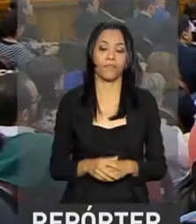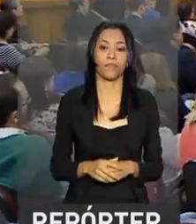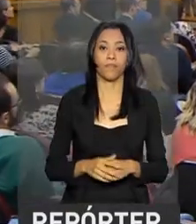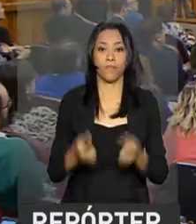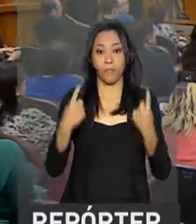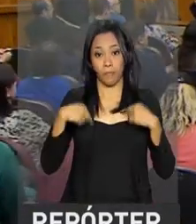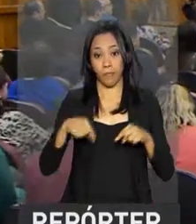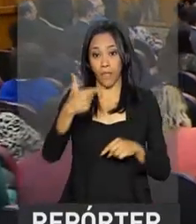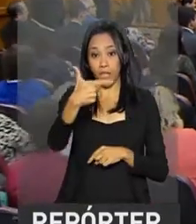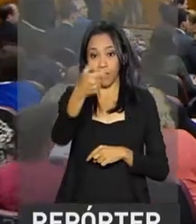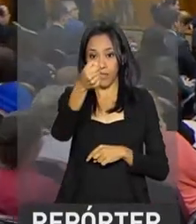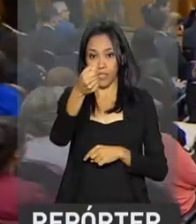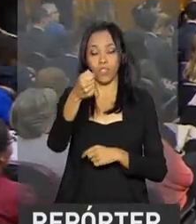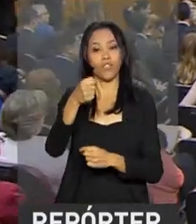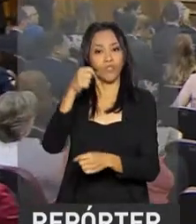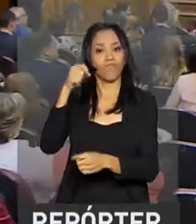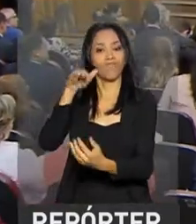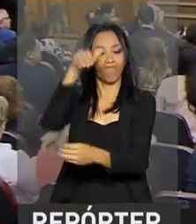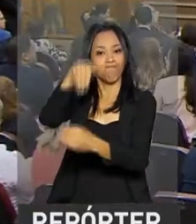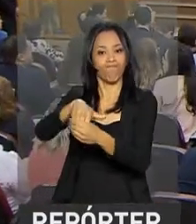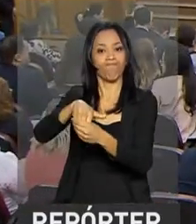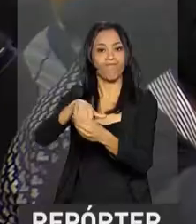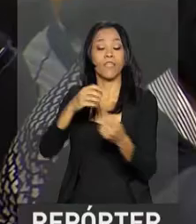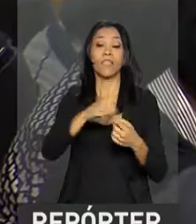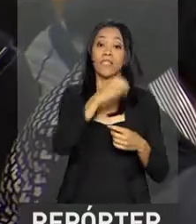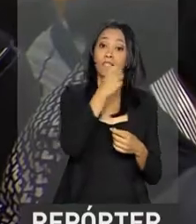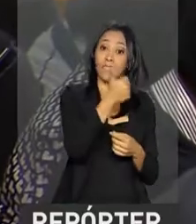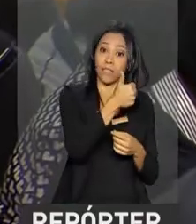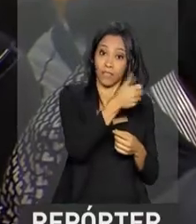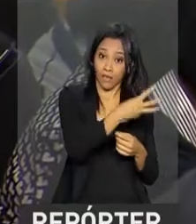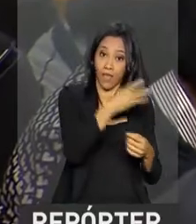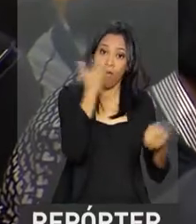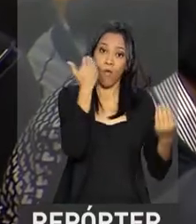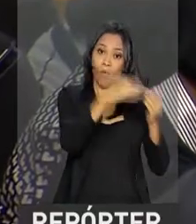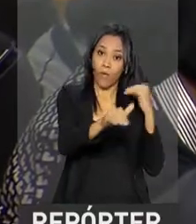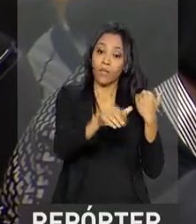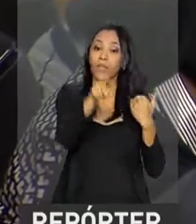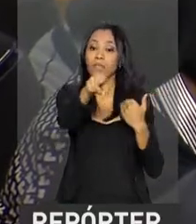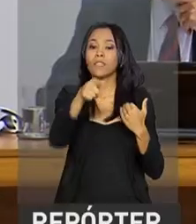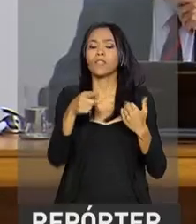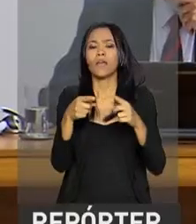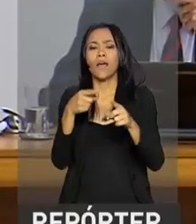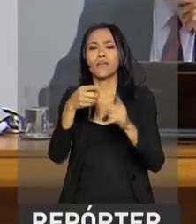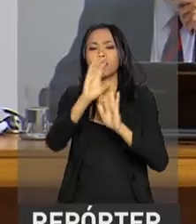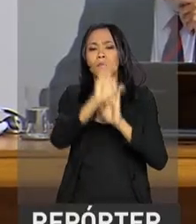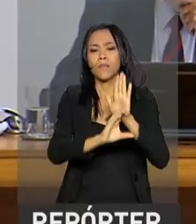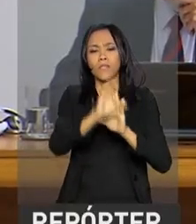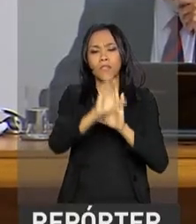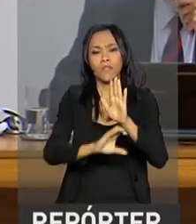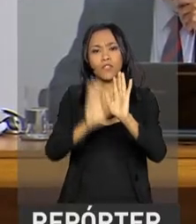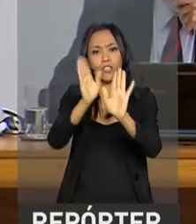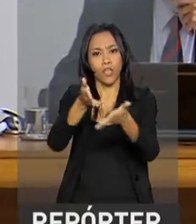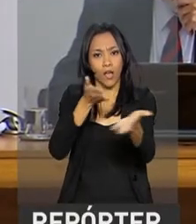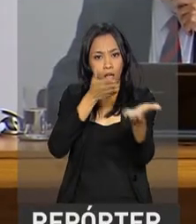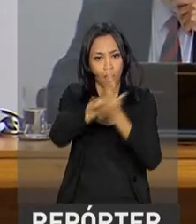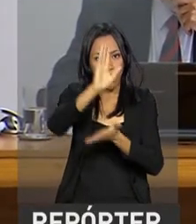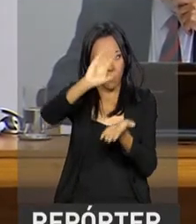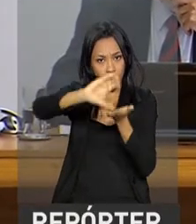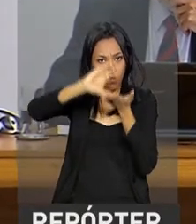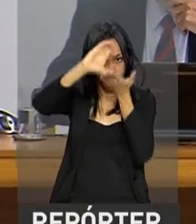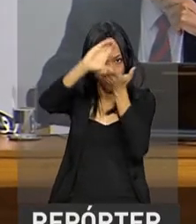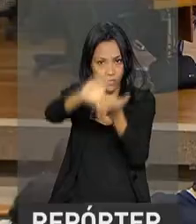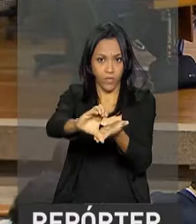Com 20 votos a favor e 3 votos contrários, a Base Nacional Comum Curricular foi aprovada pelo Conselho Nacional